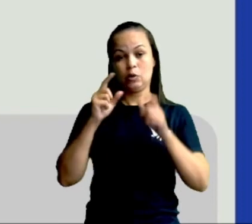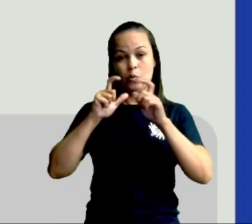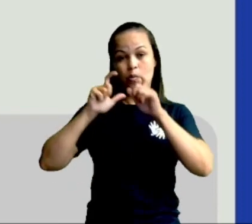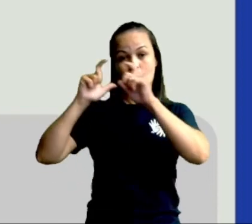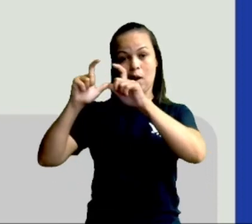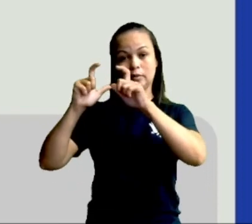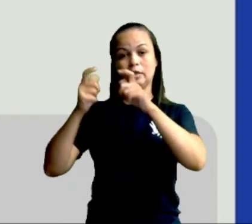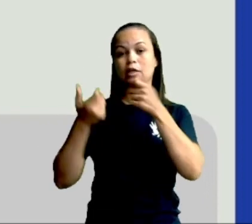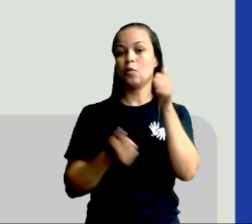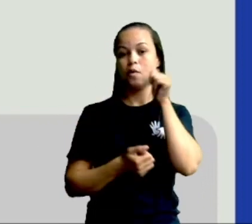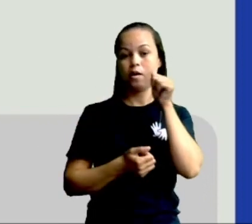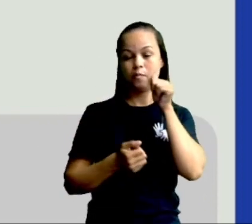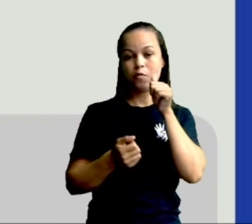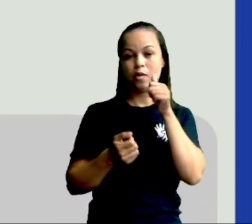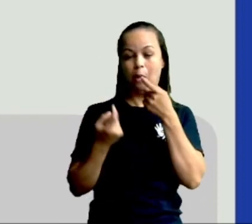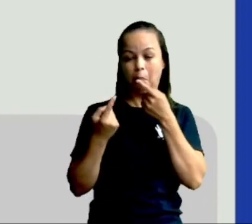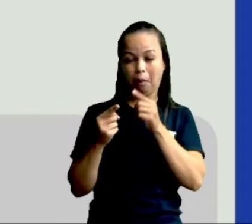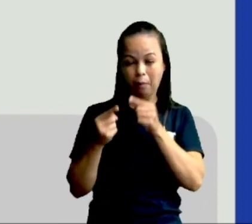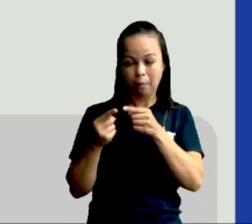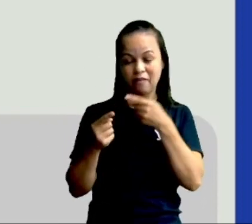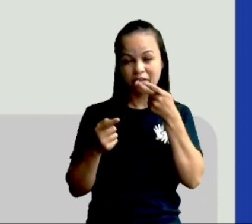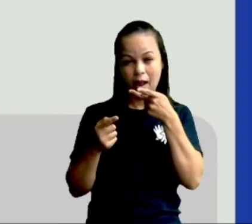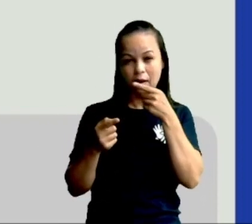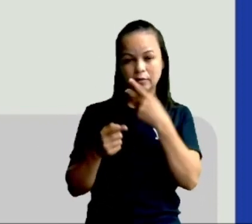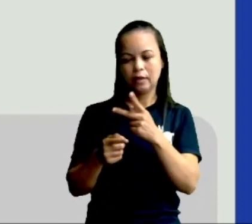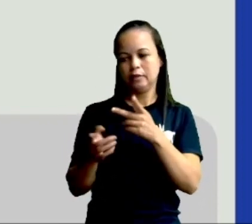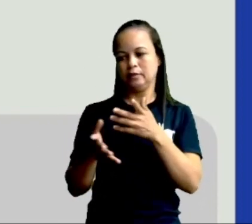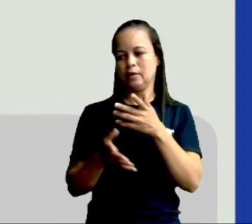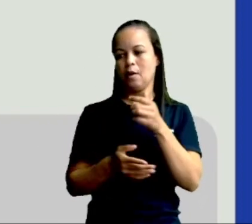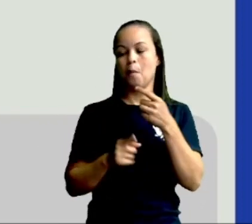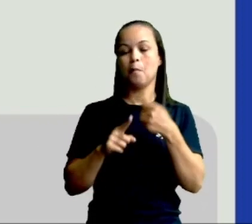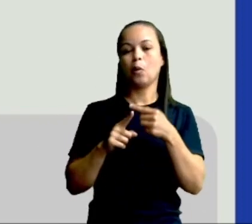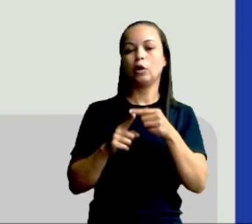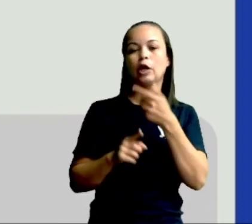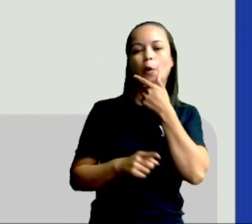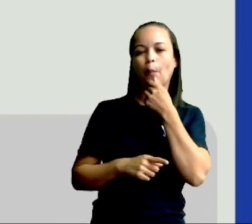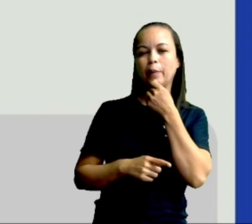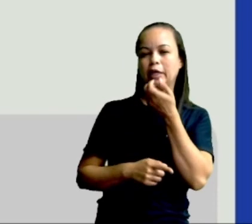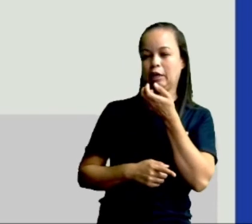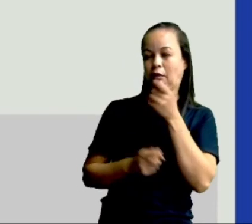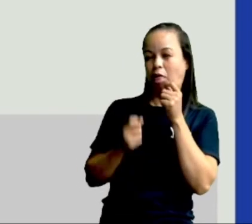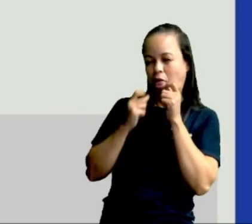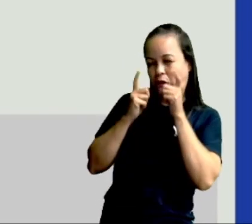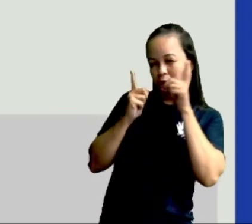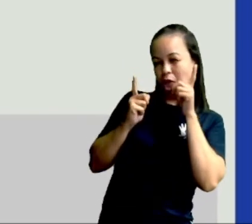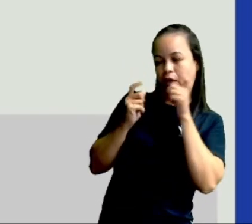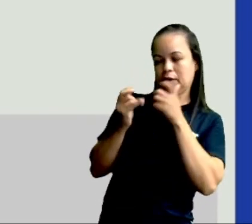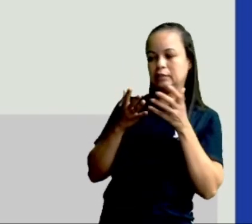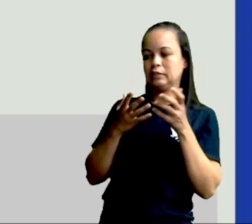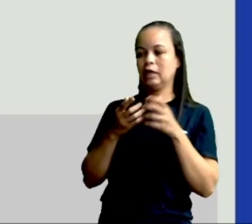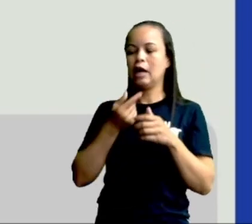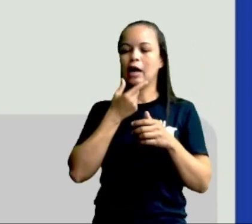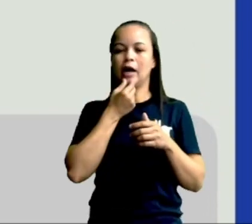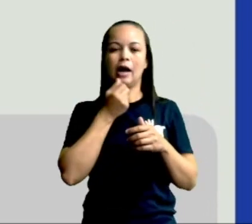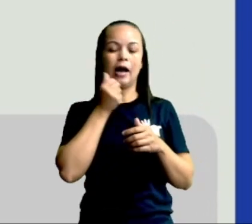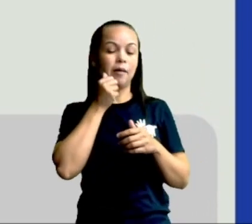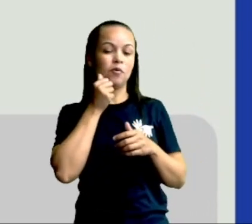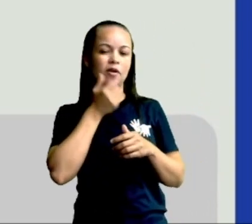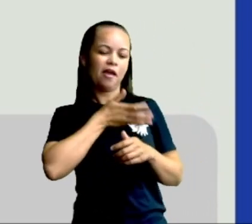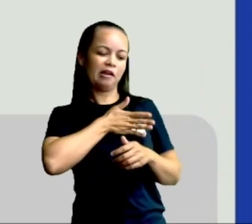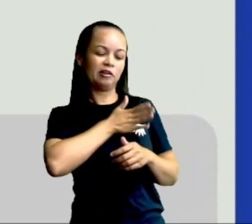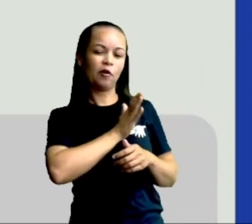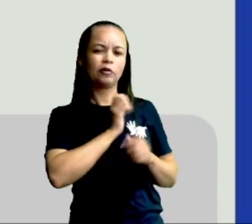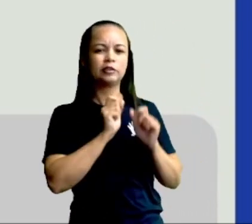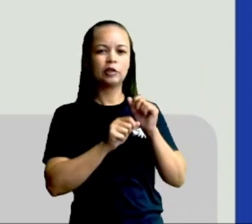nele, porque ele faz aí essa careta e ela não gosta nada disso. Tá? E ela diz até que o rosto vai paralisar